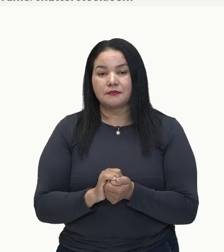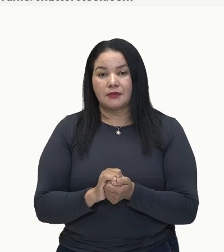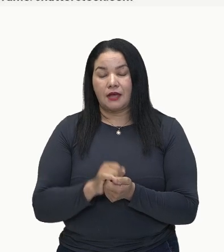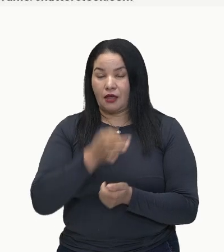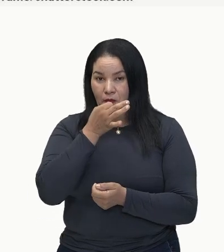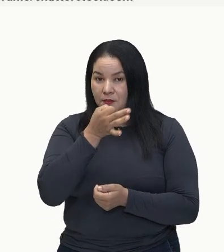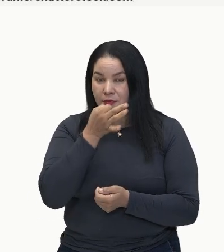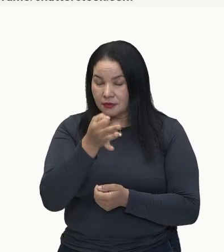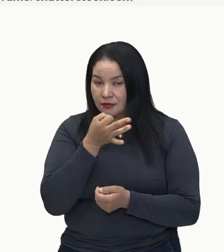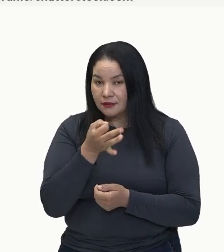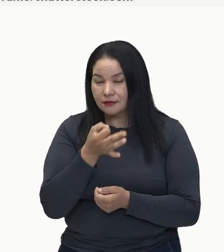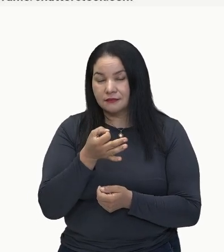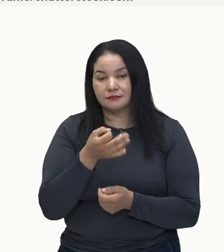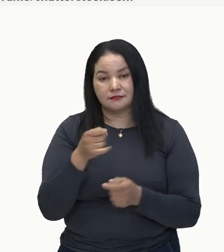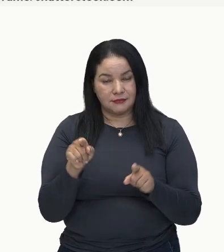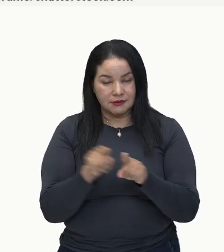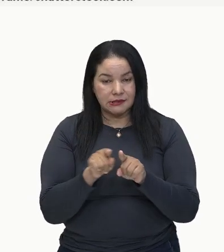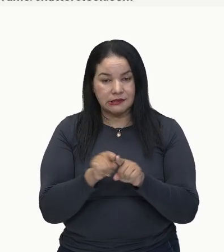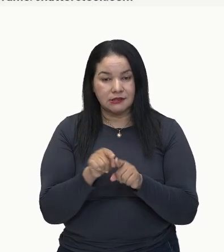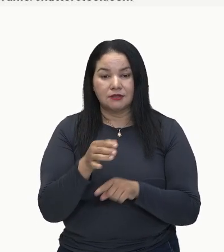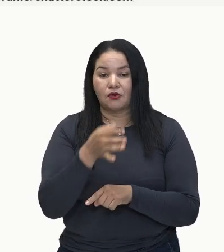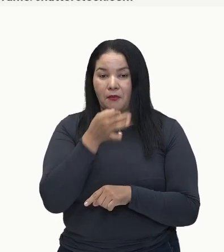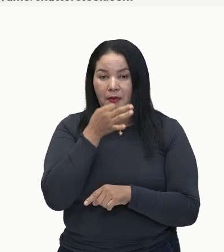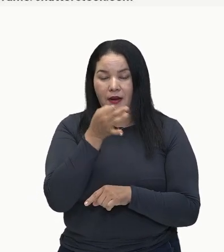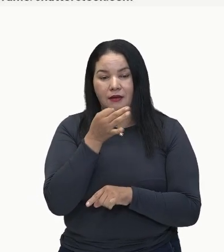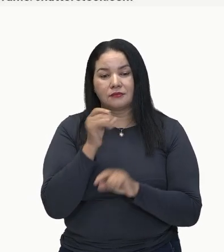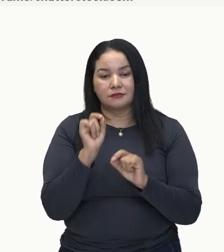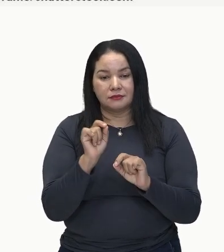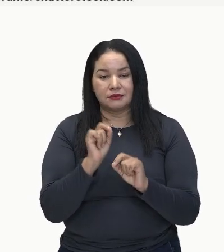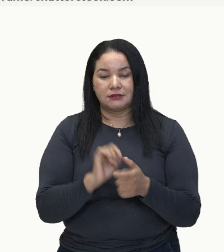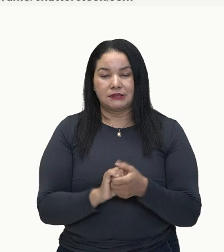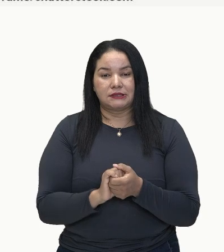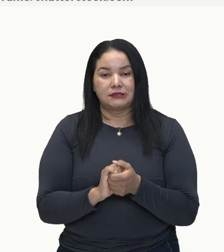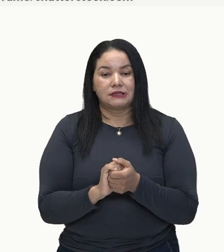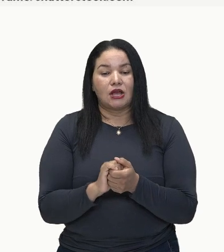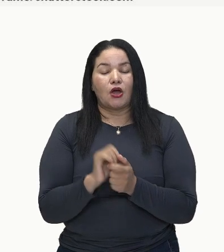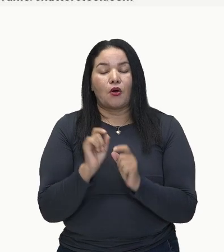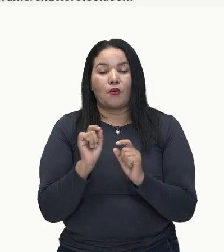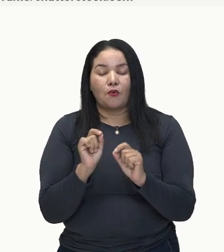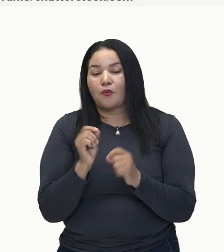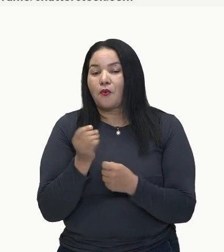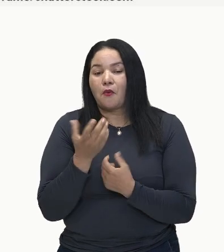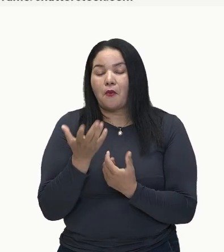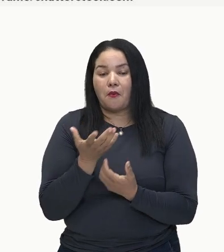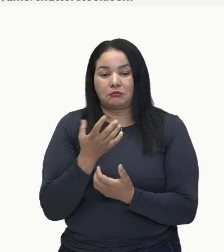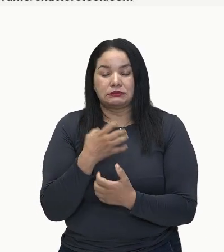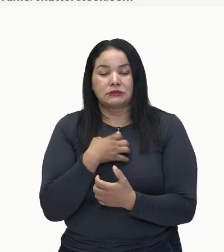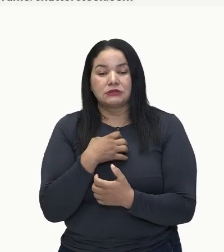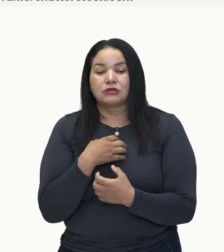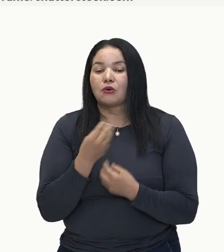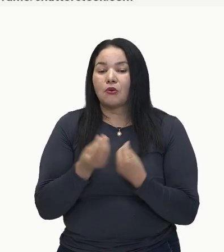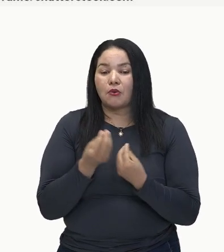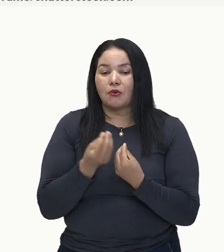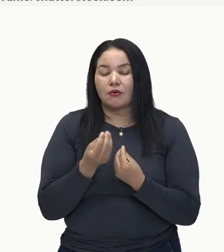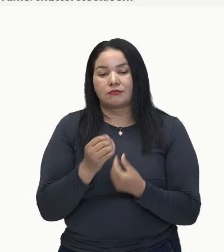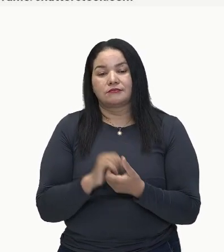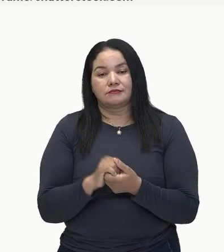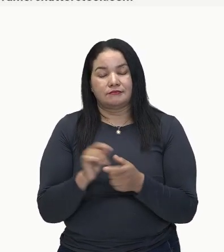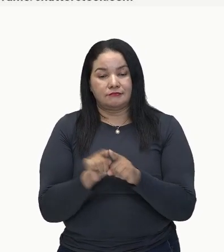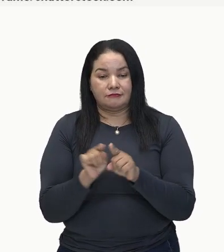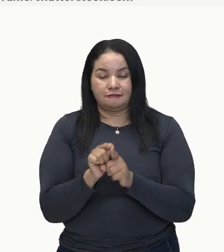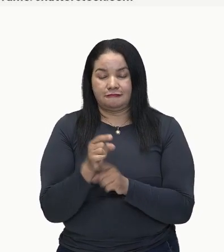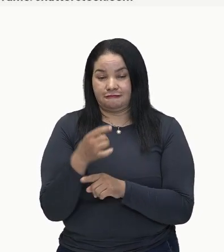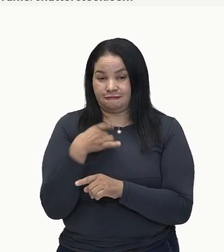o resenhista. Apresentar a opinião dele, o que ele achou do filme. Então ele apresenta o filme tenso, com trilha sonora